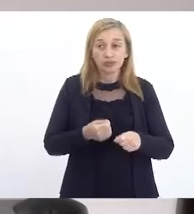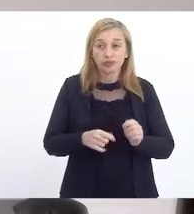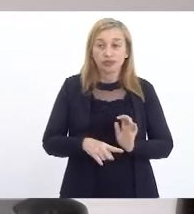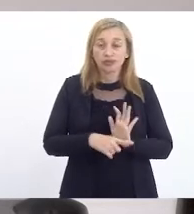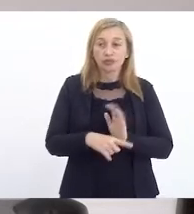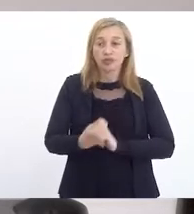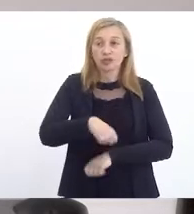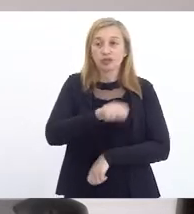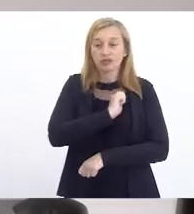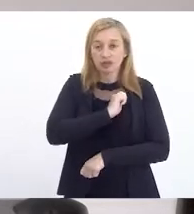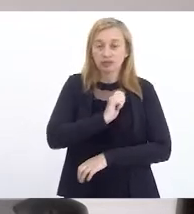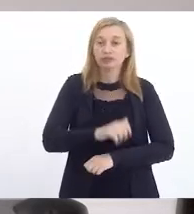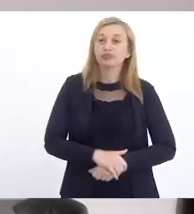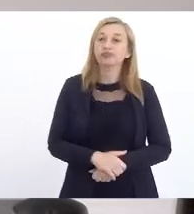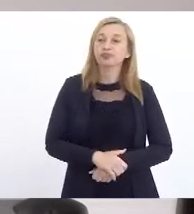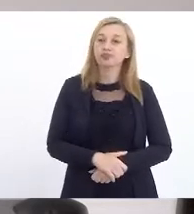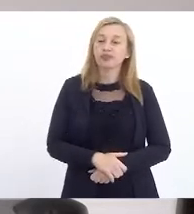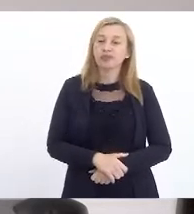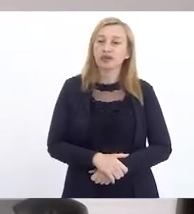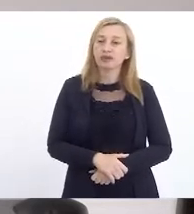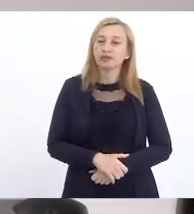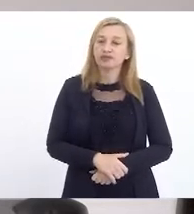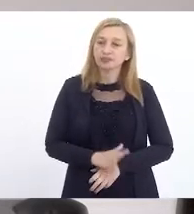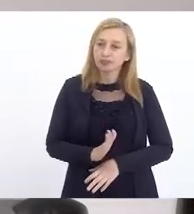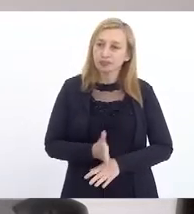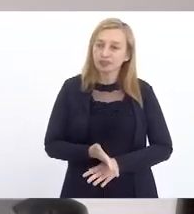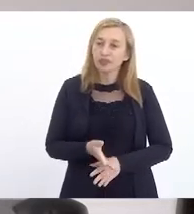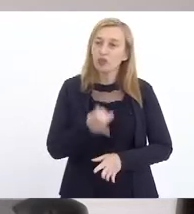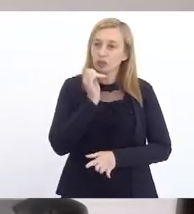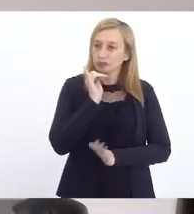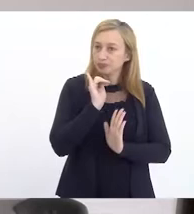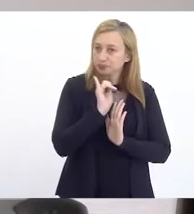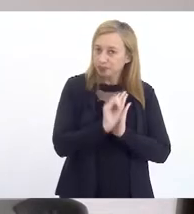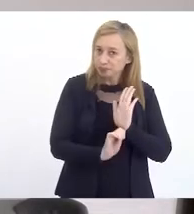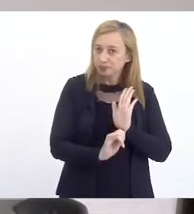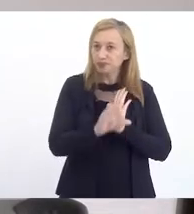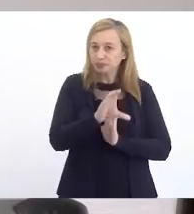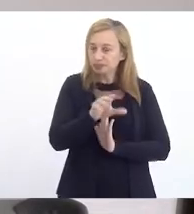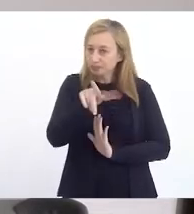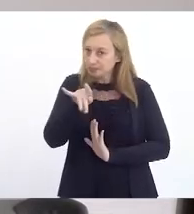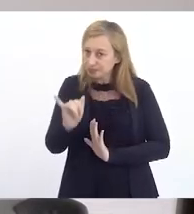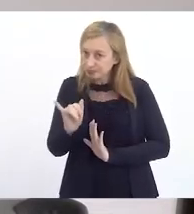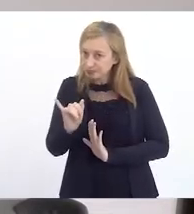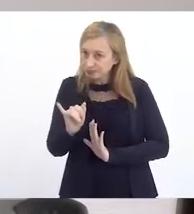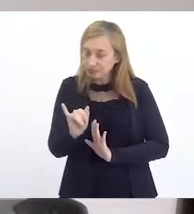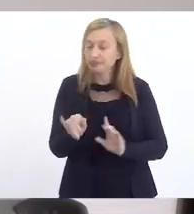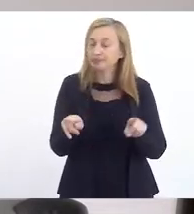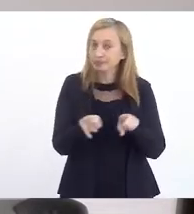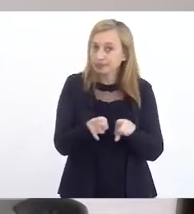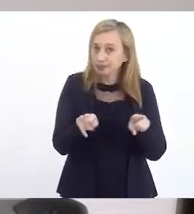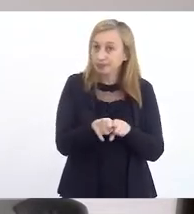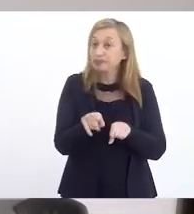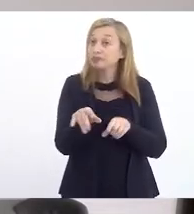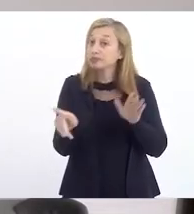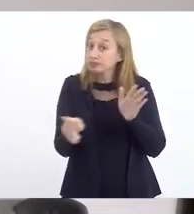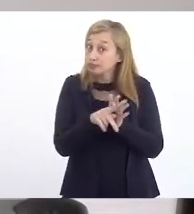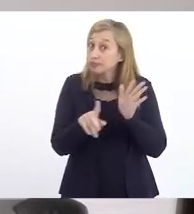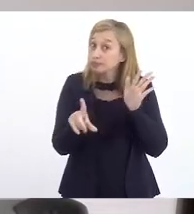recuperação fiscal. Está citado no relatório da CPI e tem até projeto de